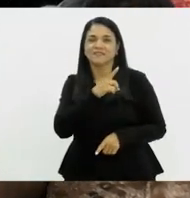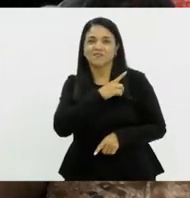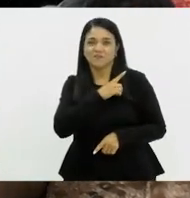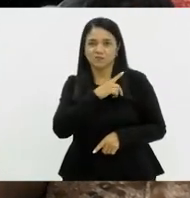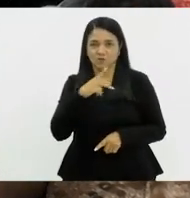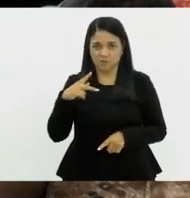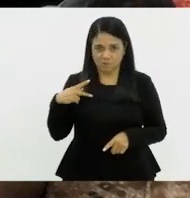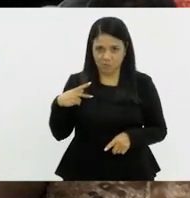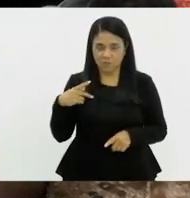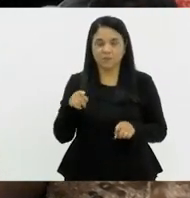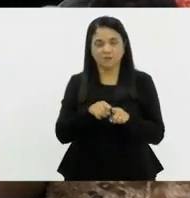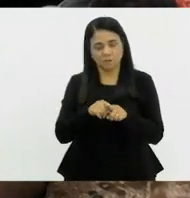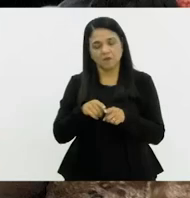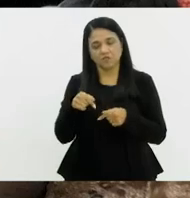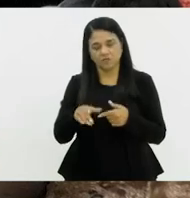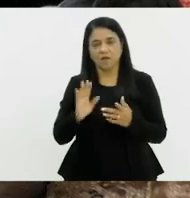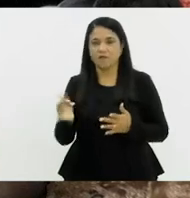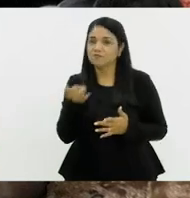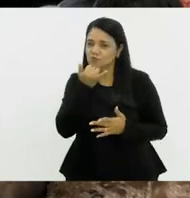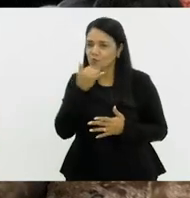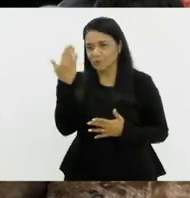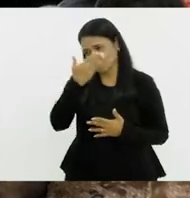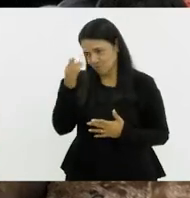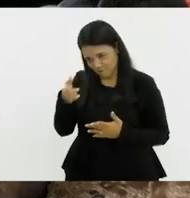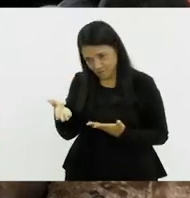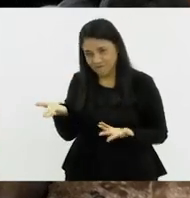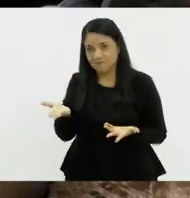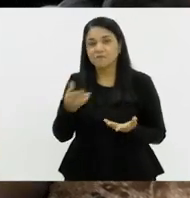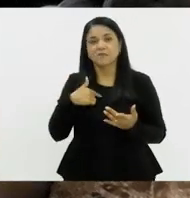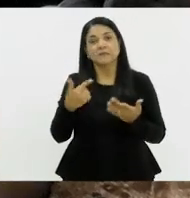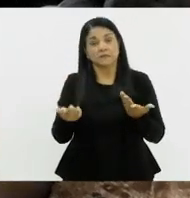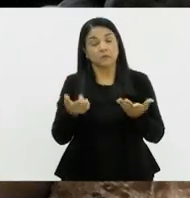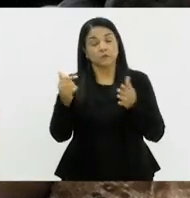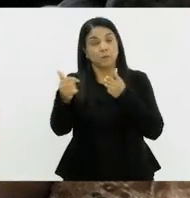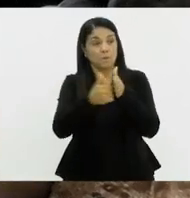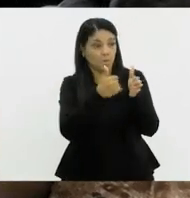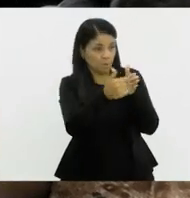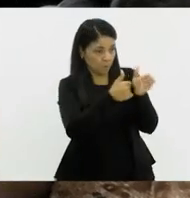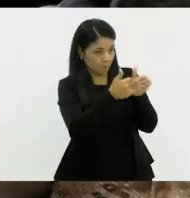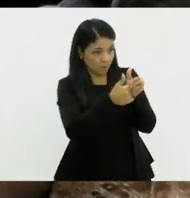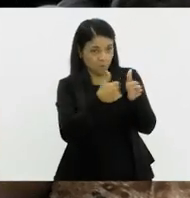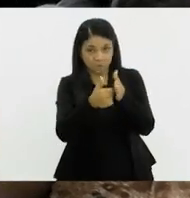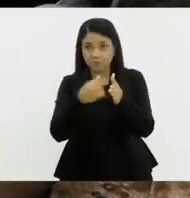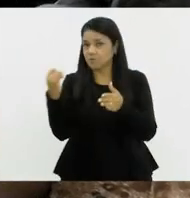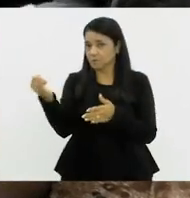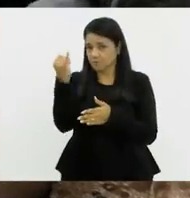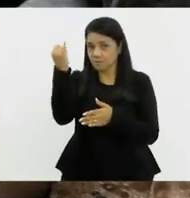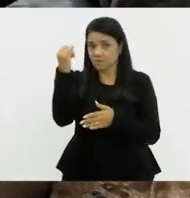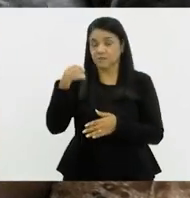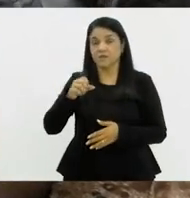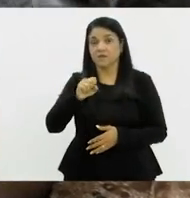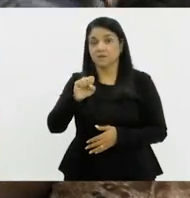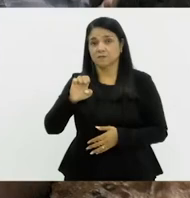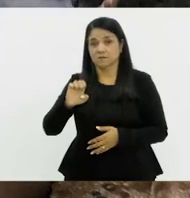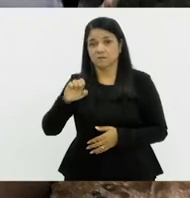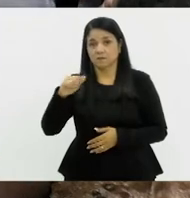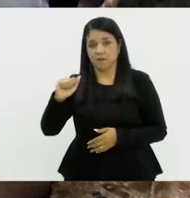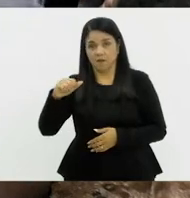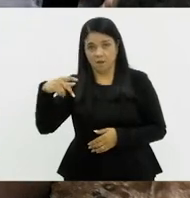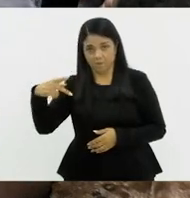saber, né, que esse era o grande questionamento que se apresentava, né? Embora a CEAP, pelo que eu